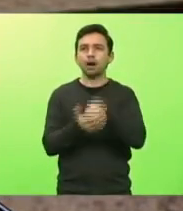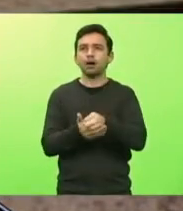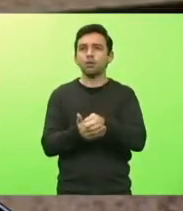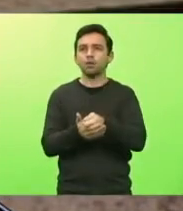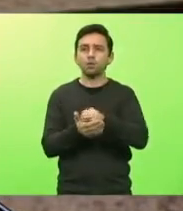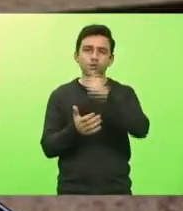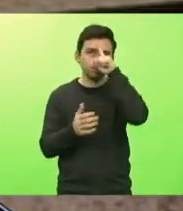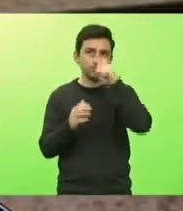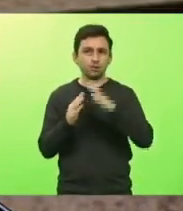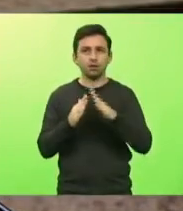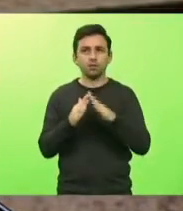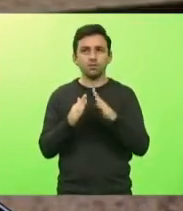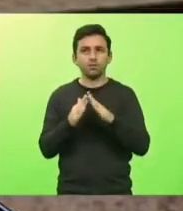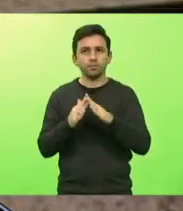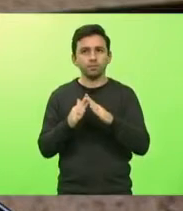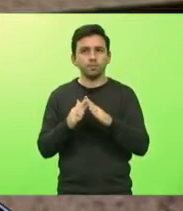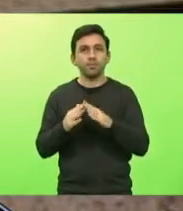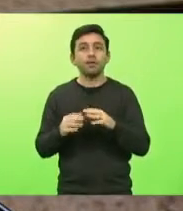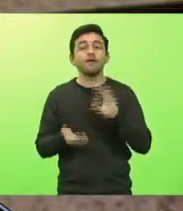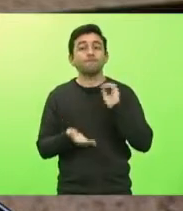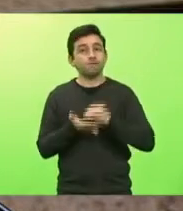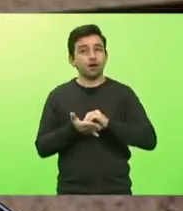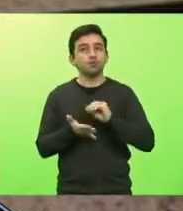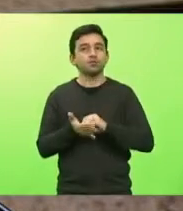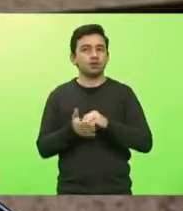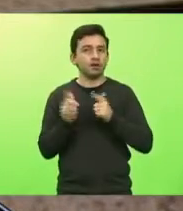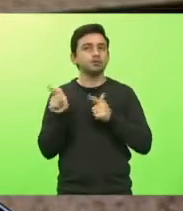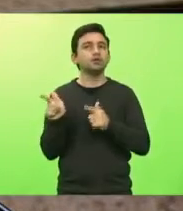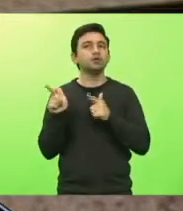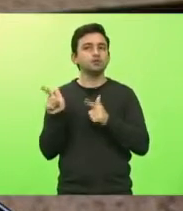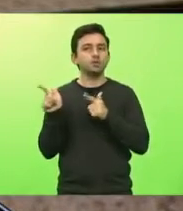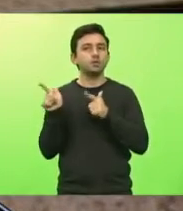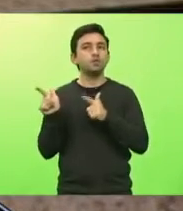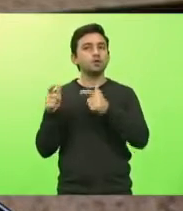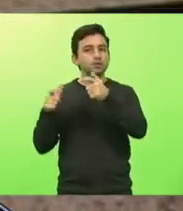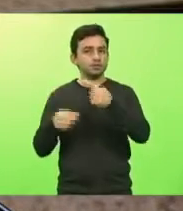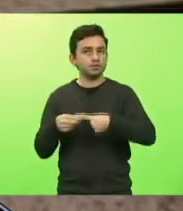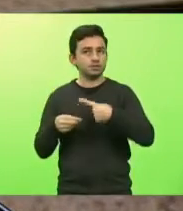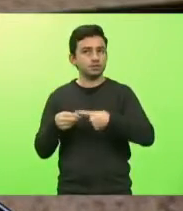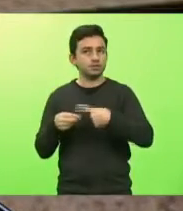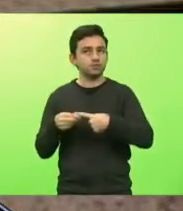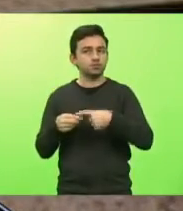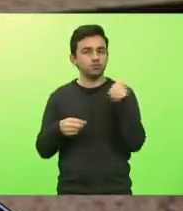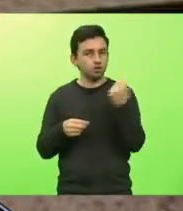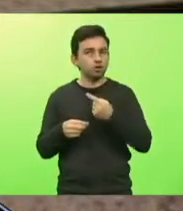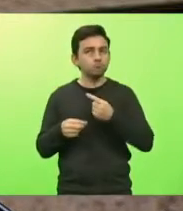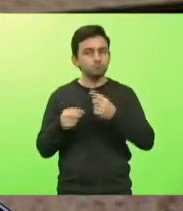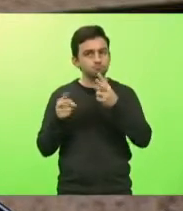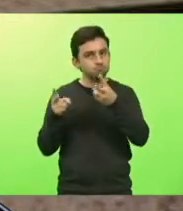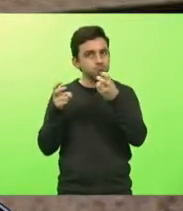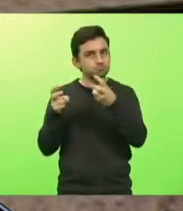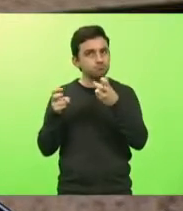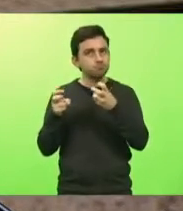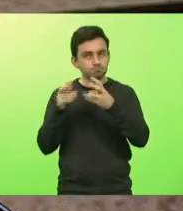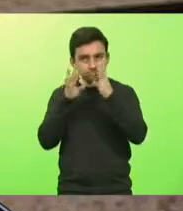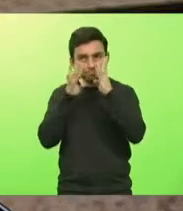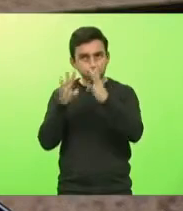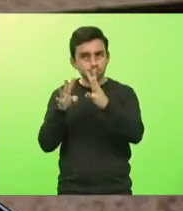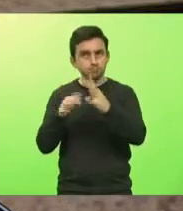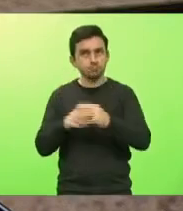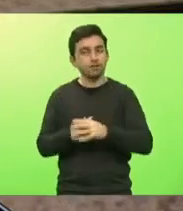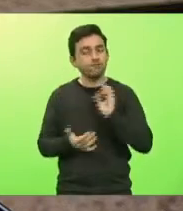hospitais. Mas ainda está faltando de caçador. Faltou o caçador, nós estamos de olho. Precisamos saber por que não pagou de caçador